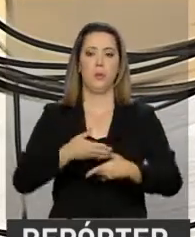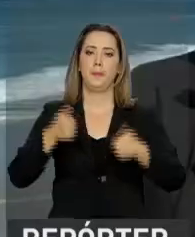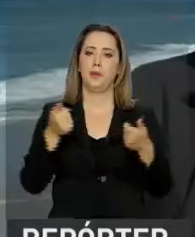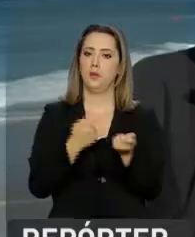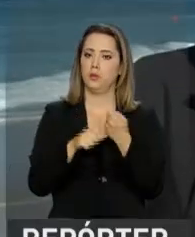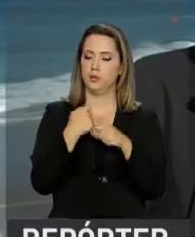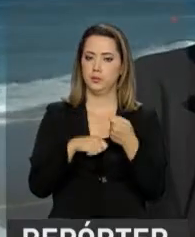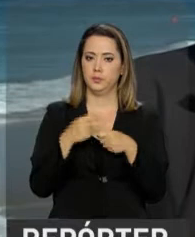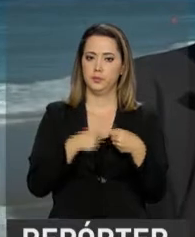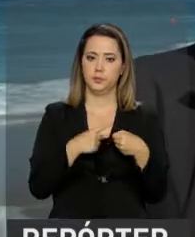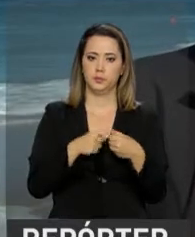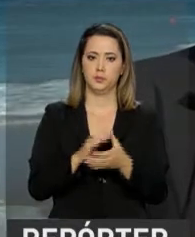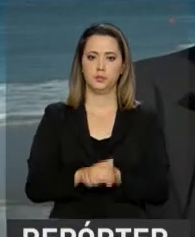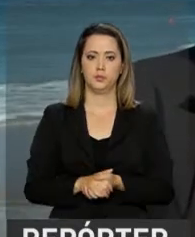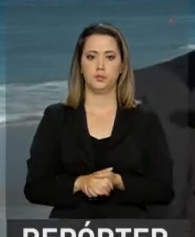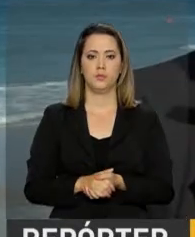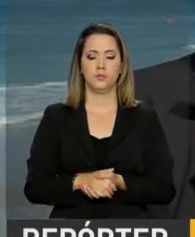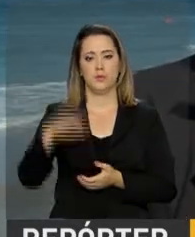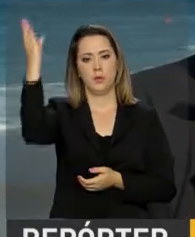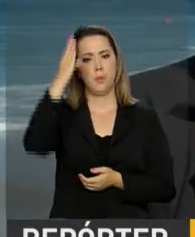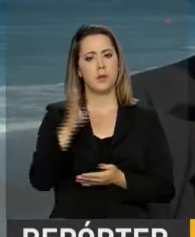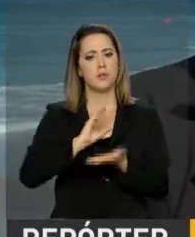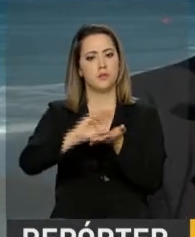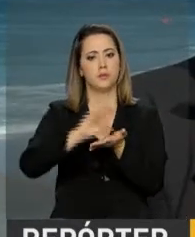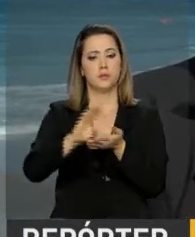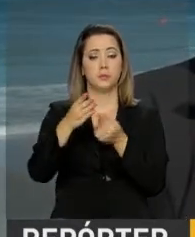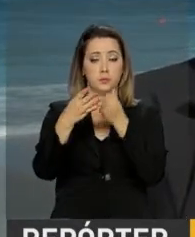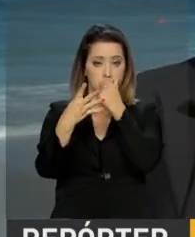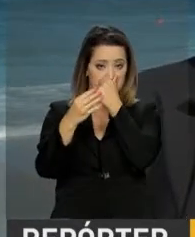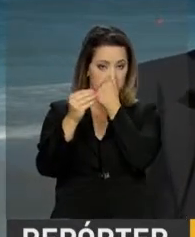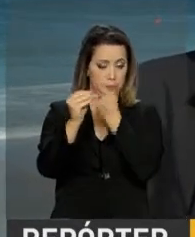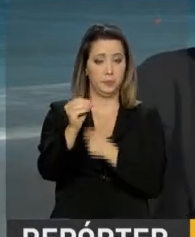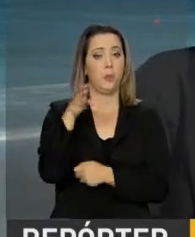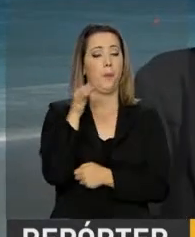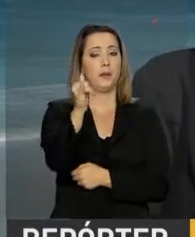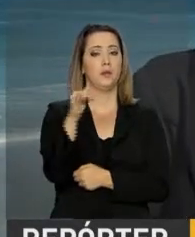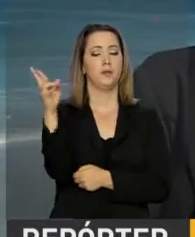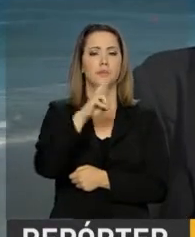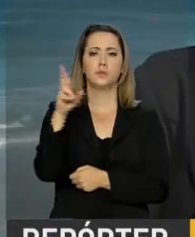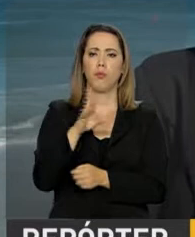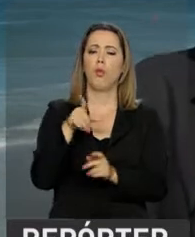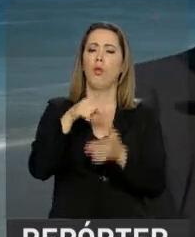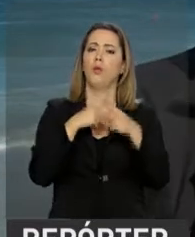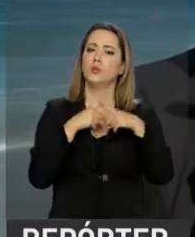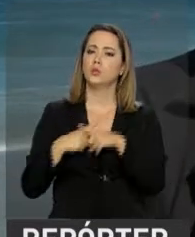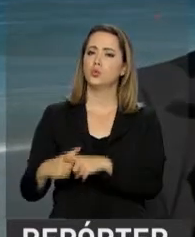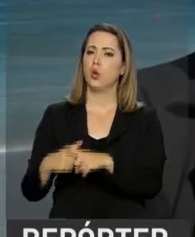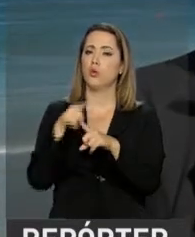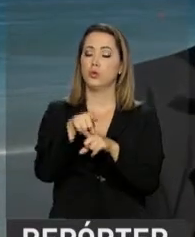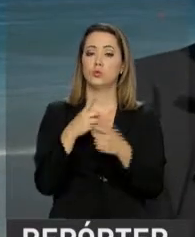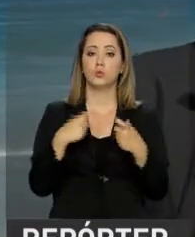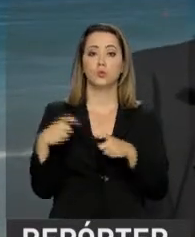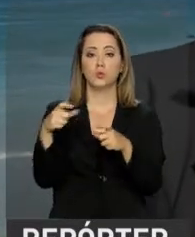um estado o brasil investiu 40 bilhões de reais na preparação das olimpíadas durante os jogos a ocupação média em